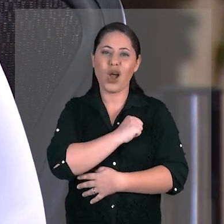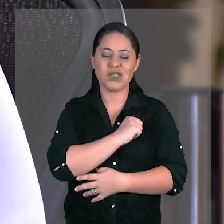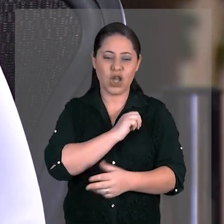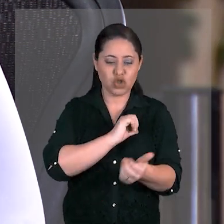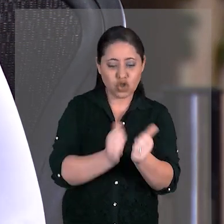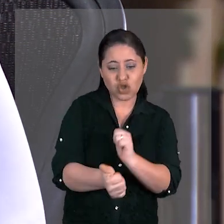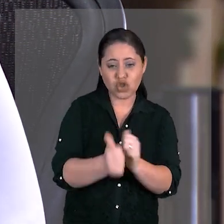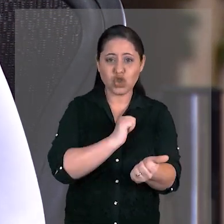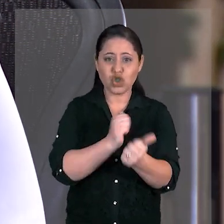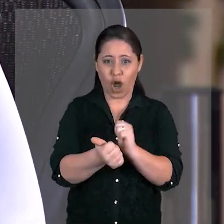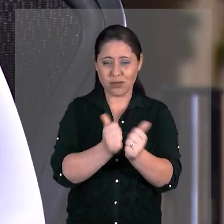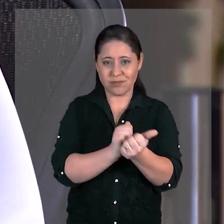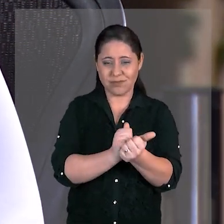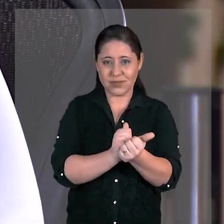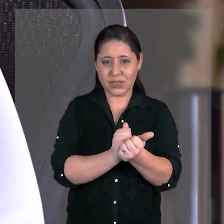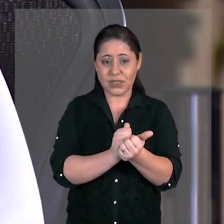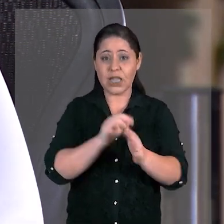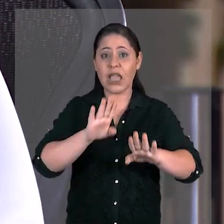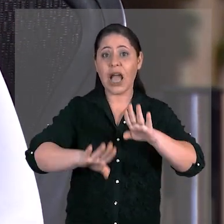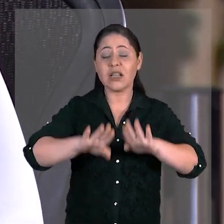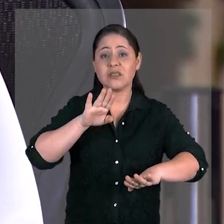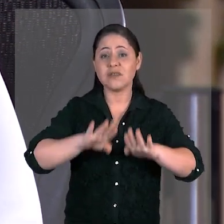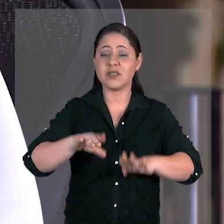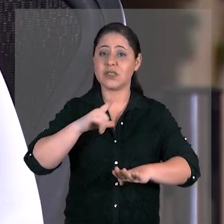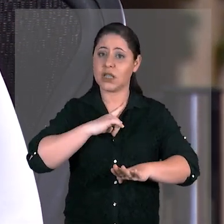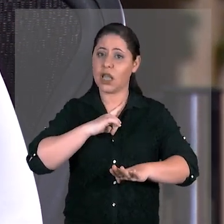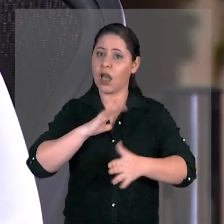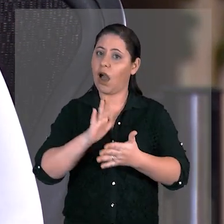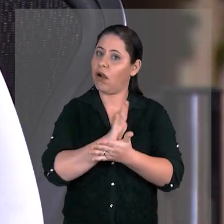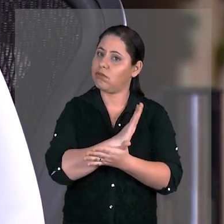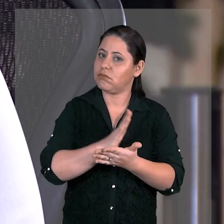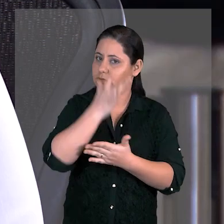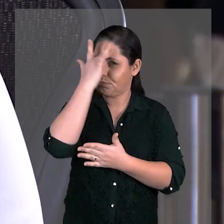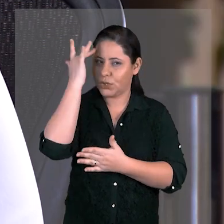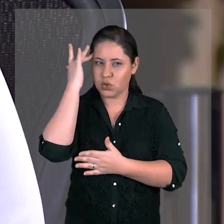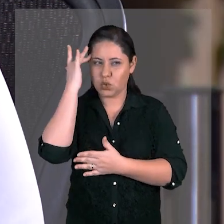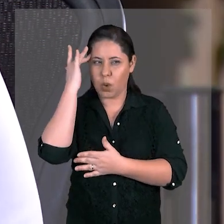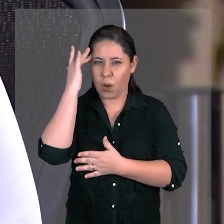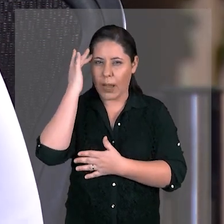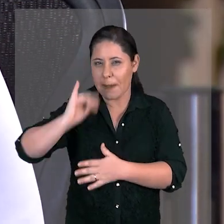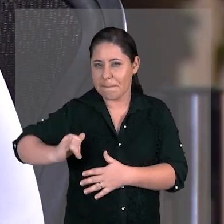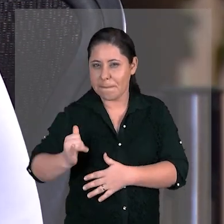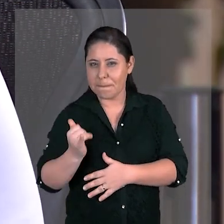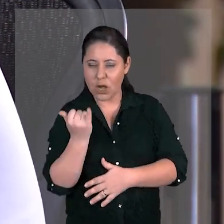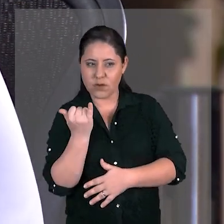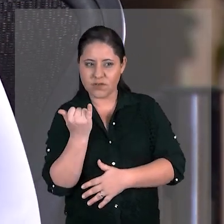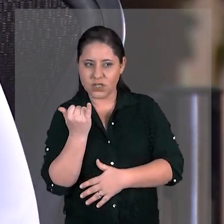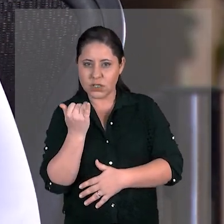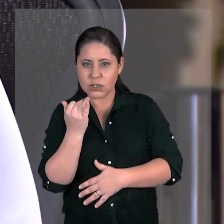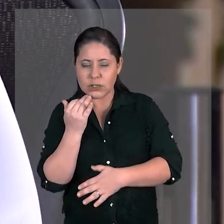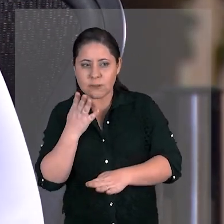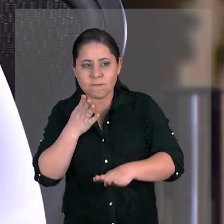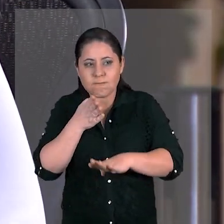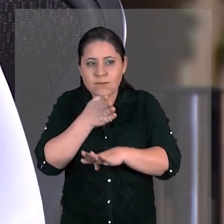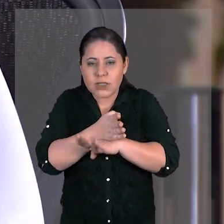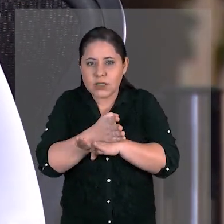jogos, e os jogos, às vezes, têm alguns aliciadores que estão na Deep Web que